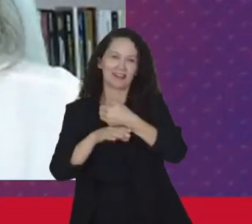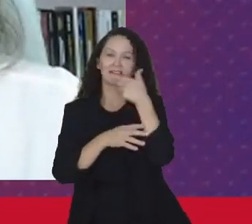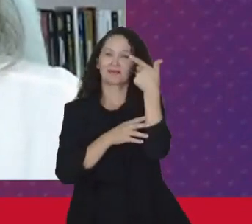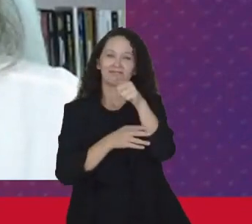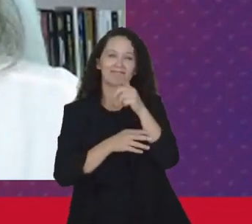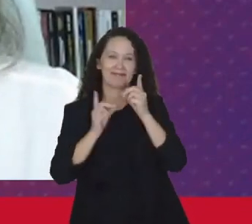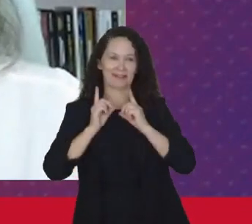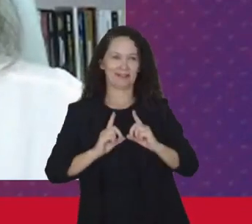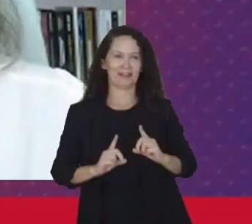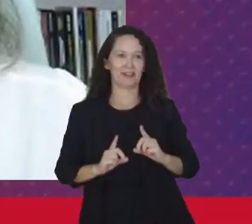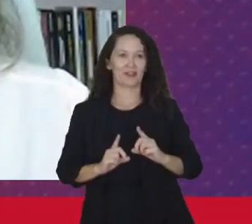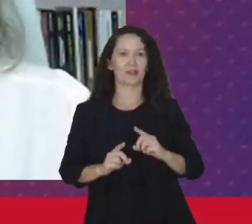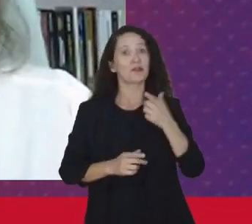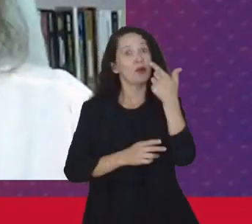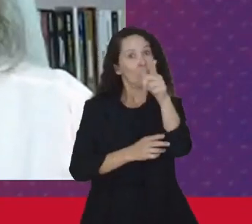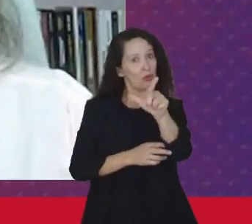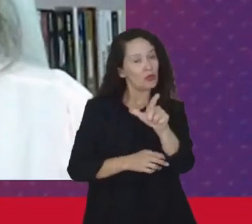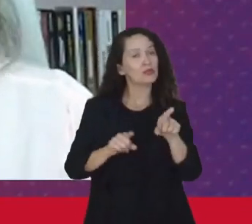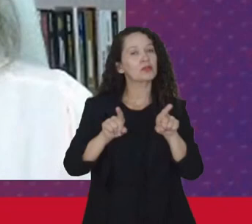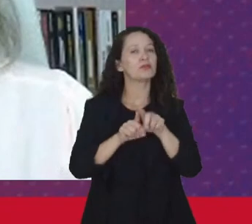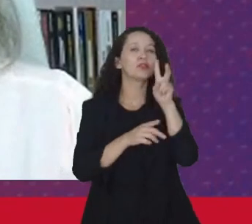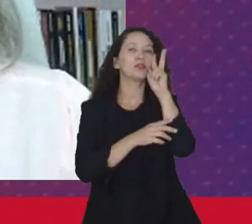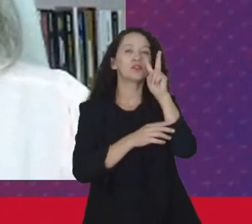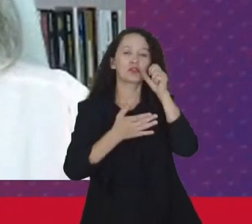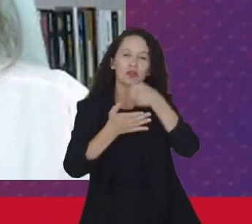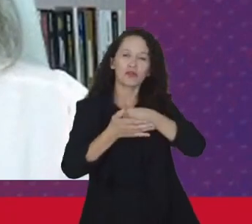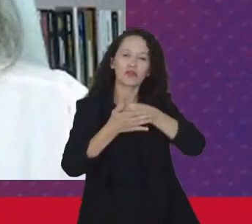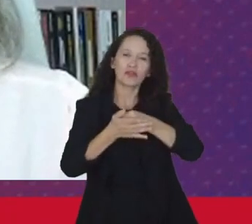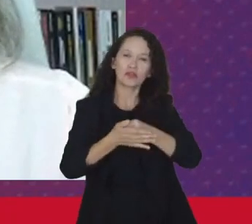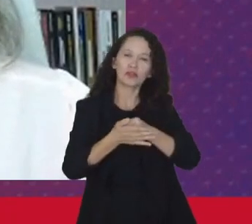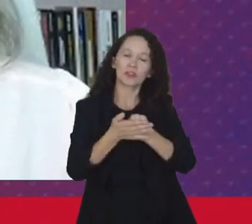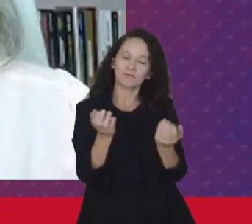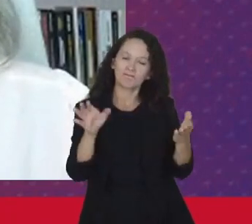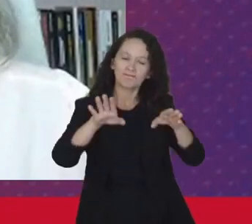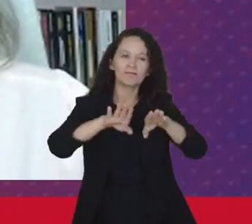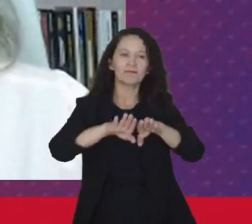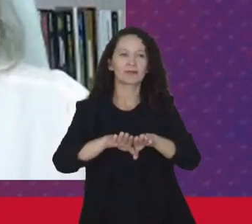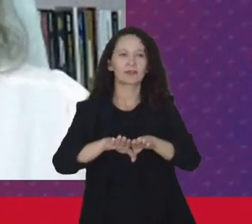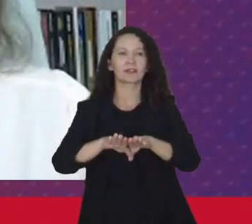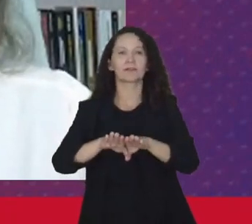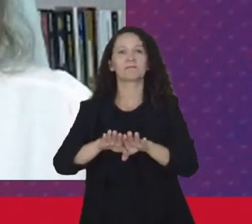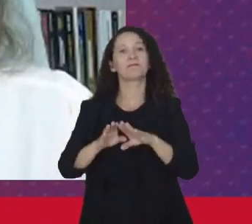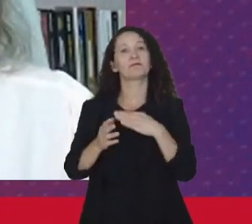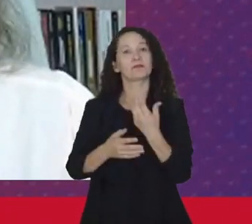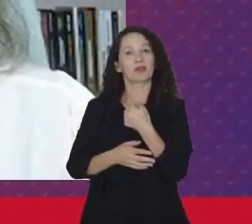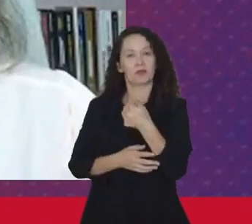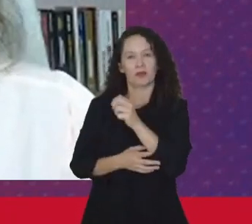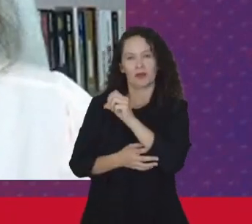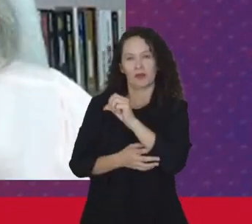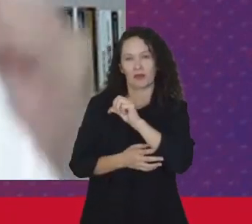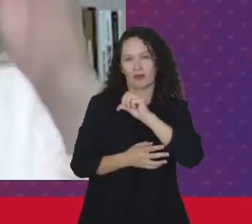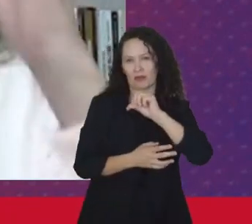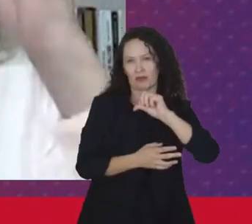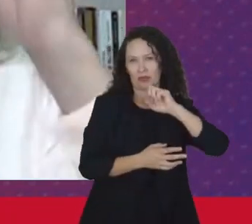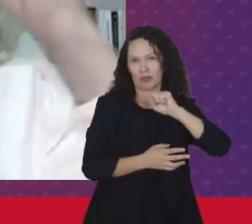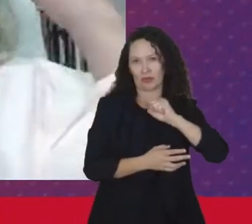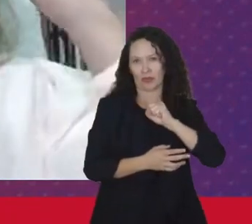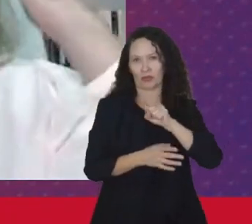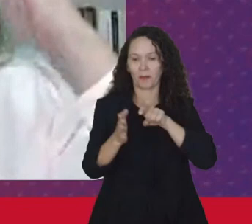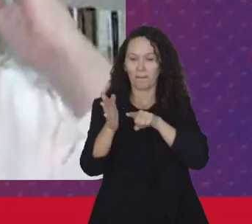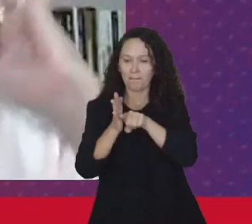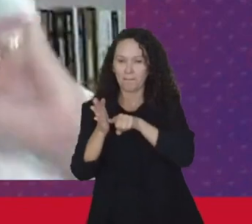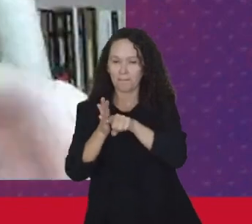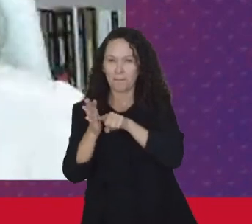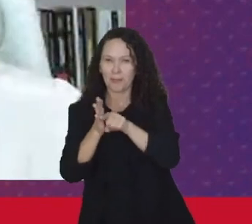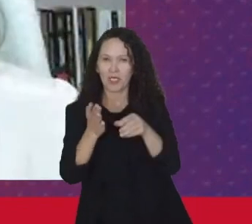aspecto desse processo histórico de luta pela inclusão, então, em 1998, o censo escolar